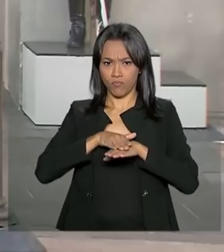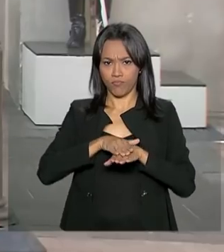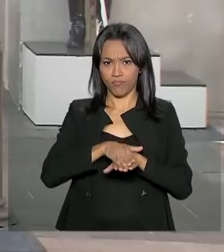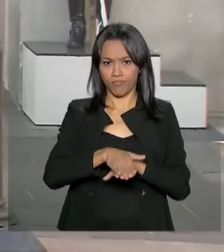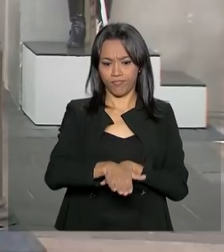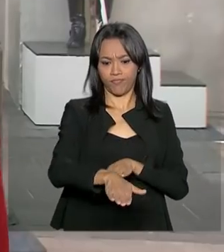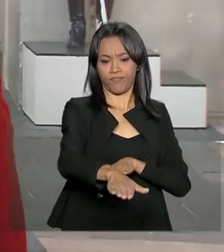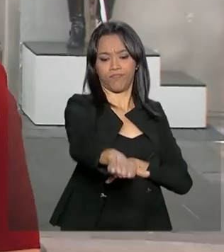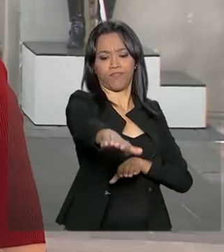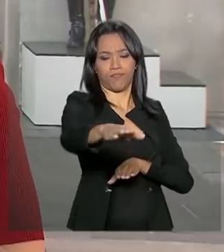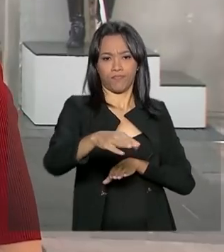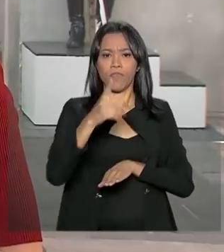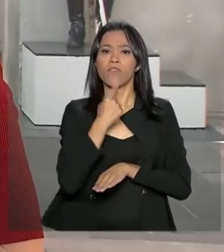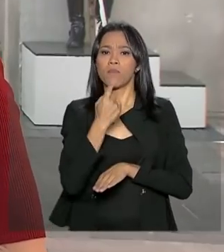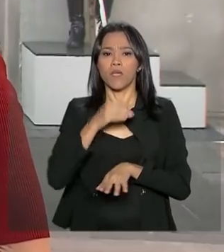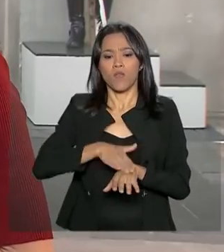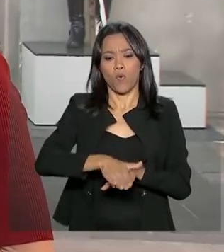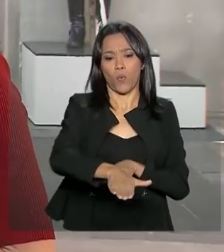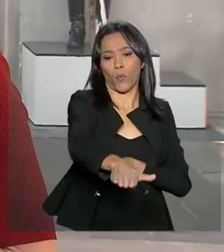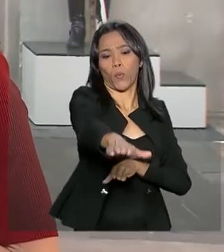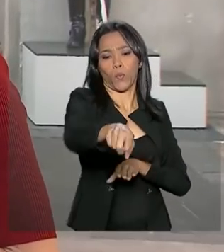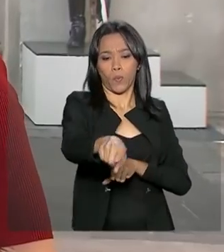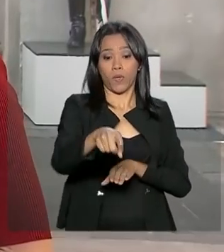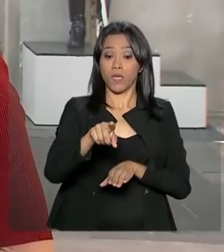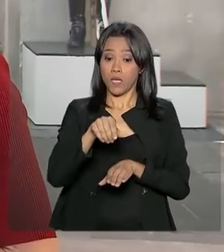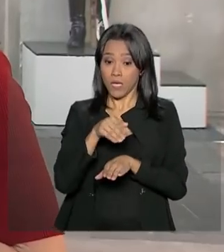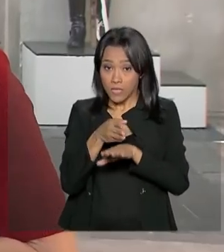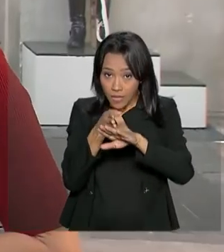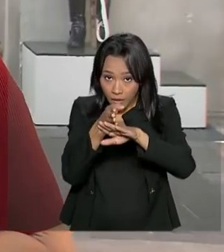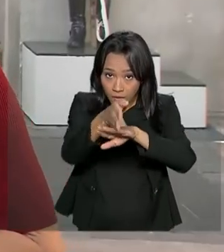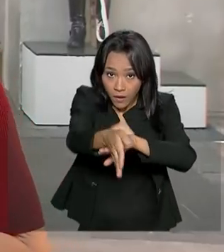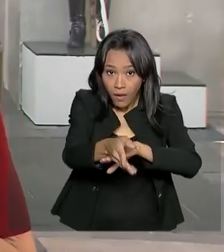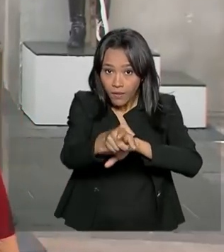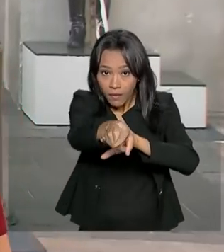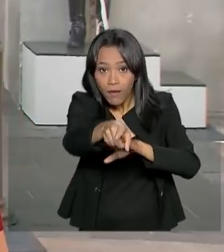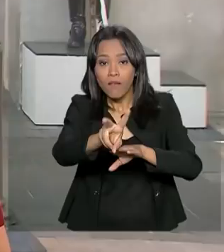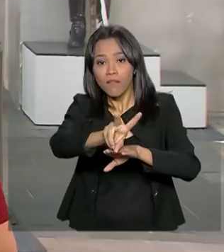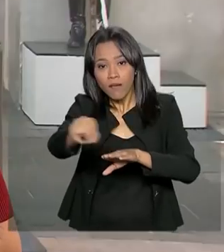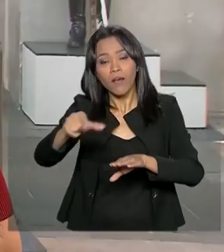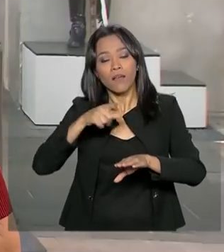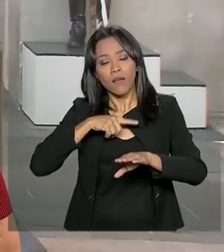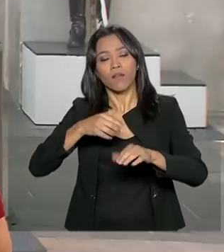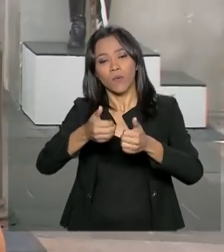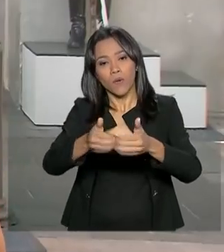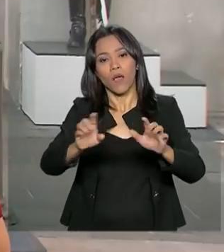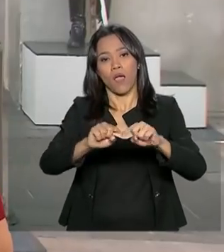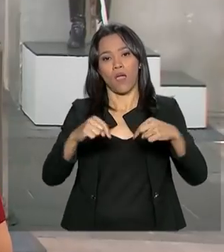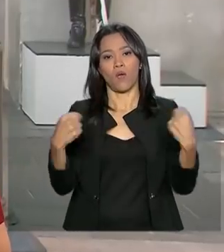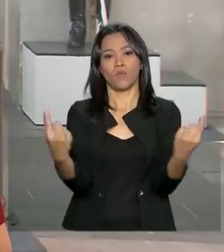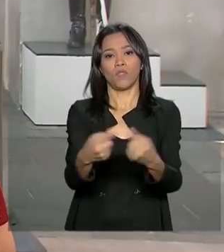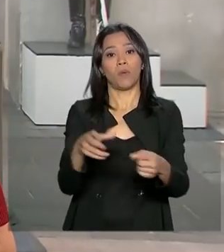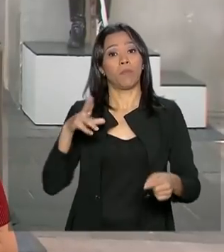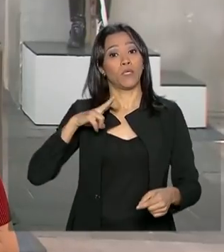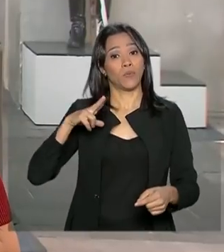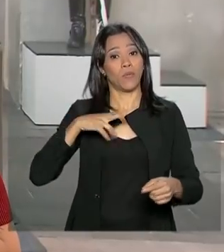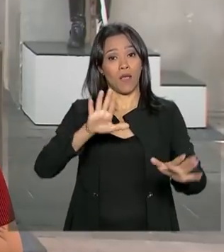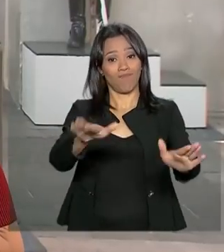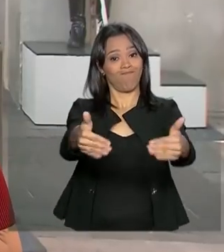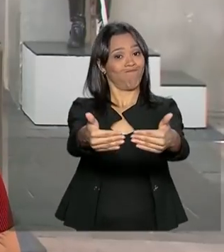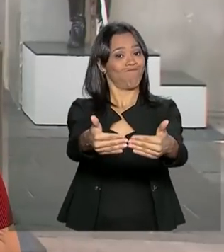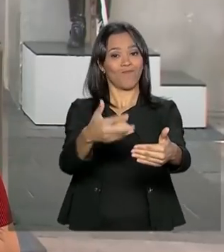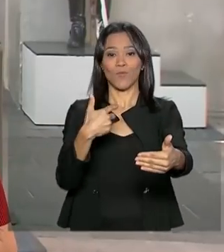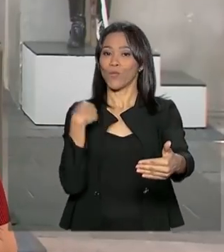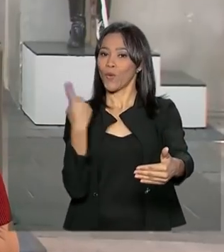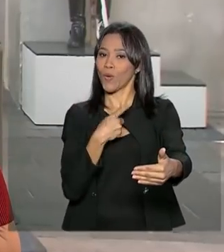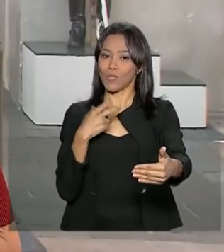e vão entrar bem ali. Quando eles chegarem e entrarem lá, vão participar dessa reunião. Essa reunião será privada, nós não teremos